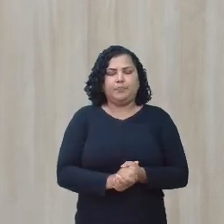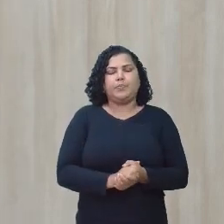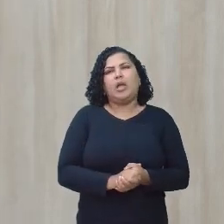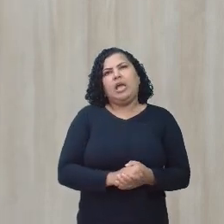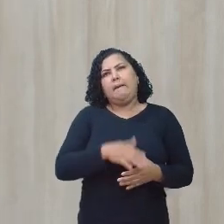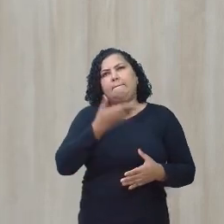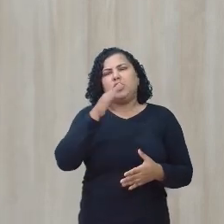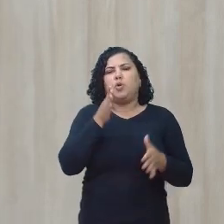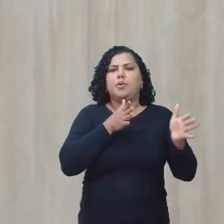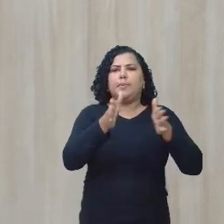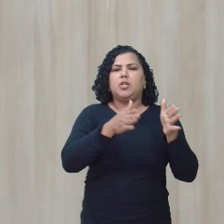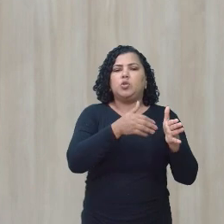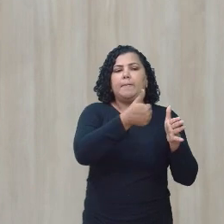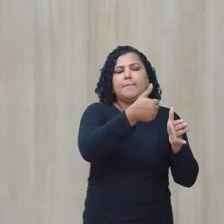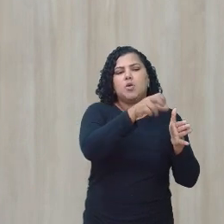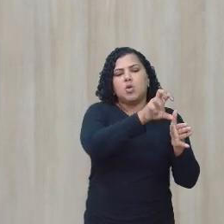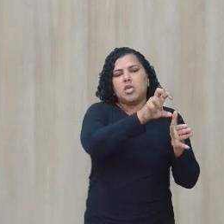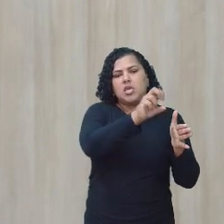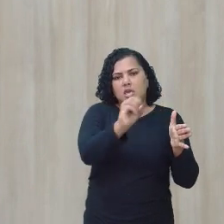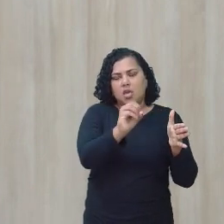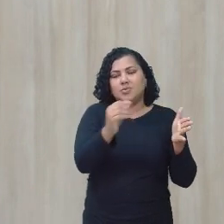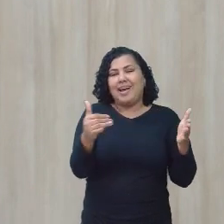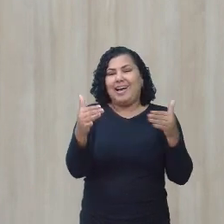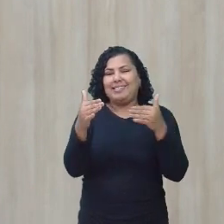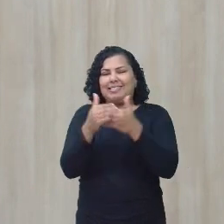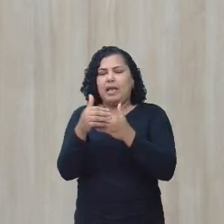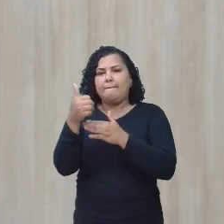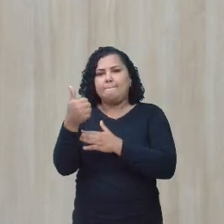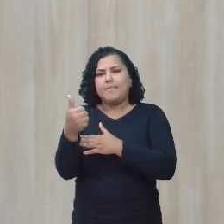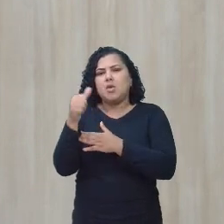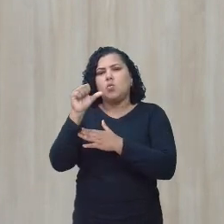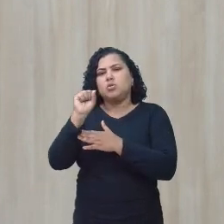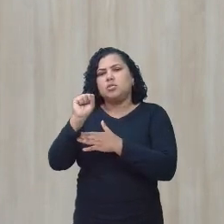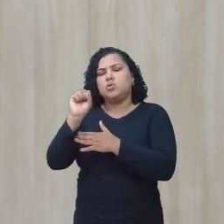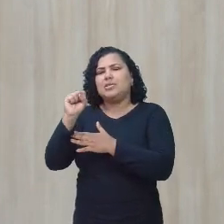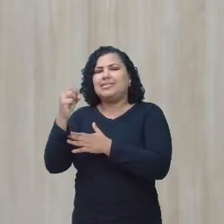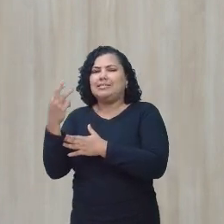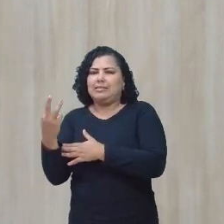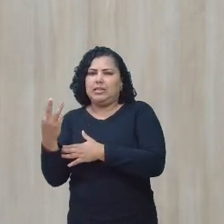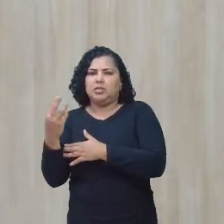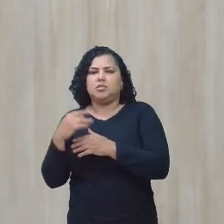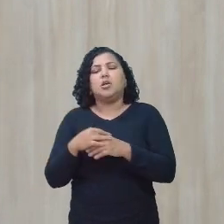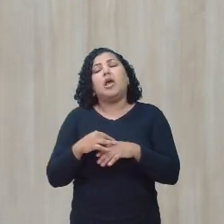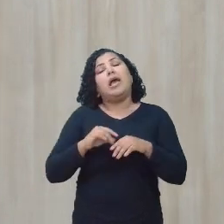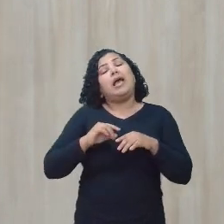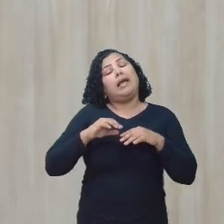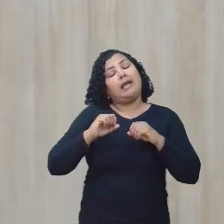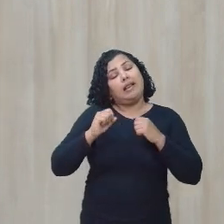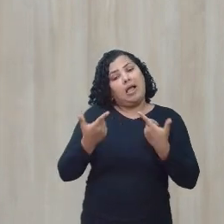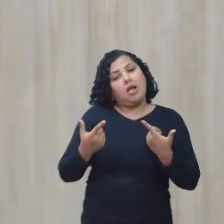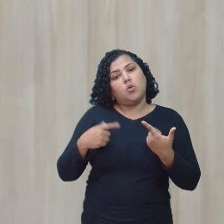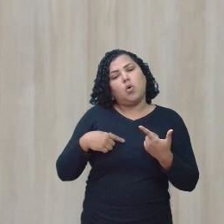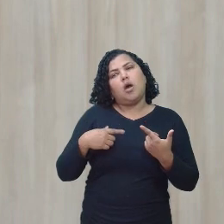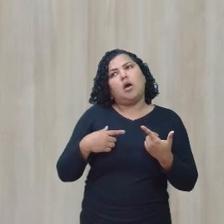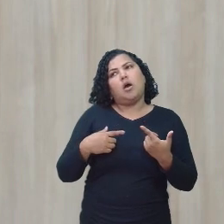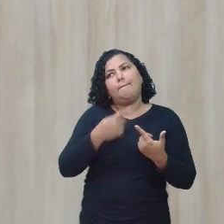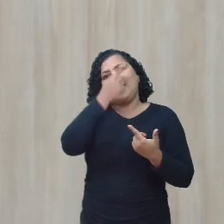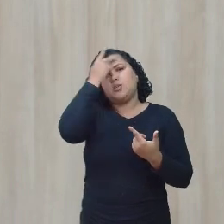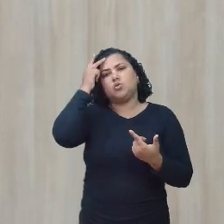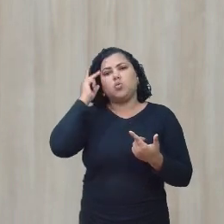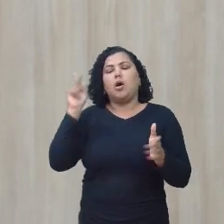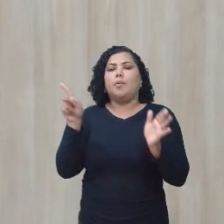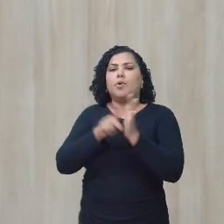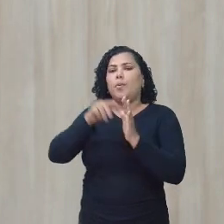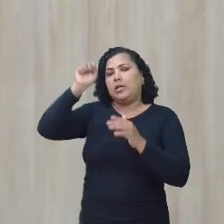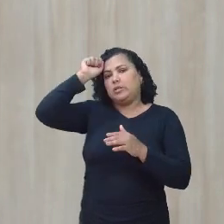até 1883, embora, né, a gente sabe que a presença negra, especialmente africana, ela vai se dar ali, por exemplo, aqui